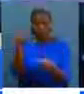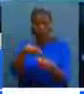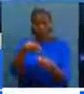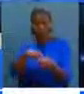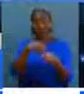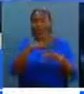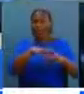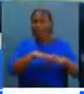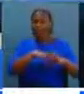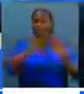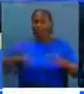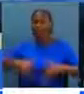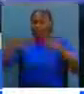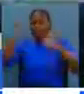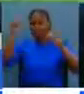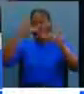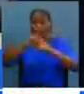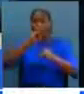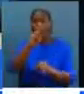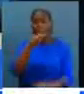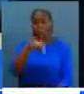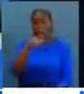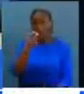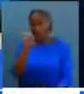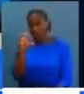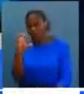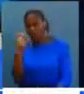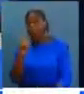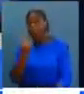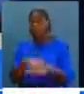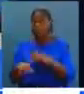Rede das Cidades Criativas da Unesco, graças à sua dinâmica cultural.